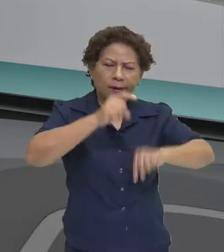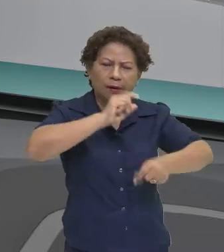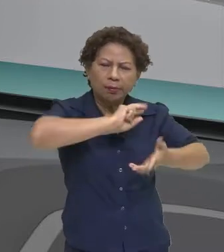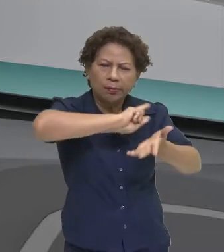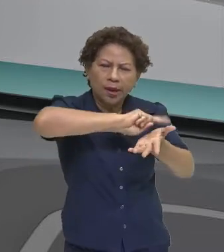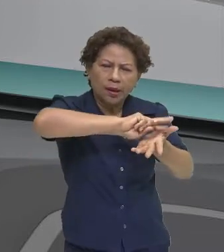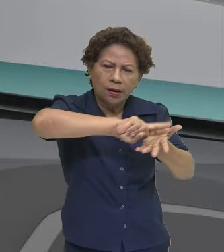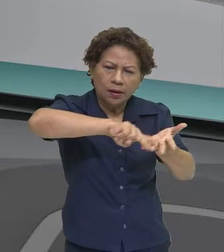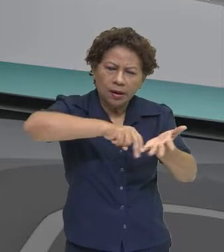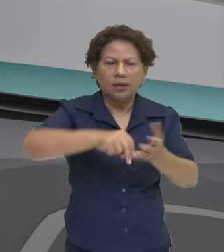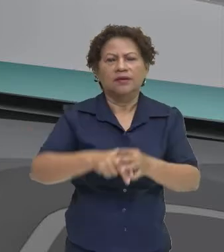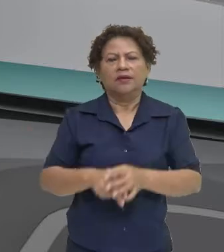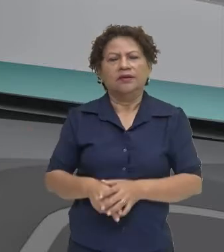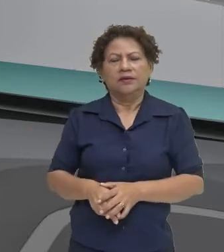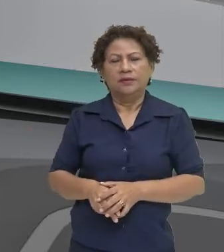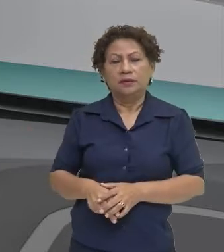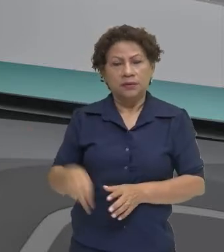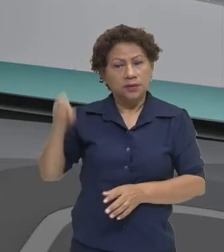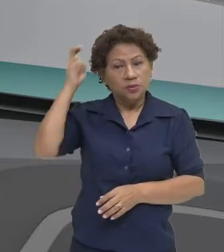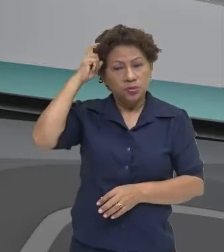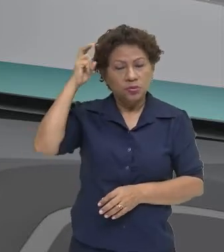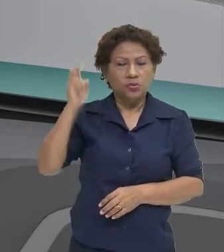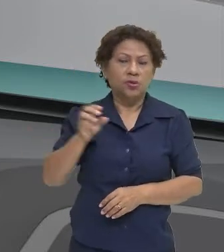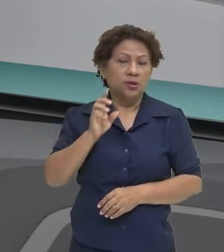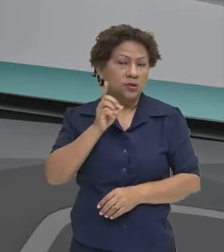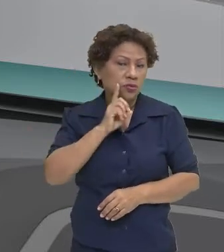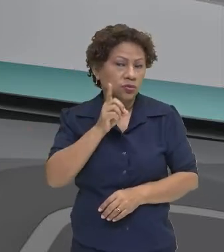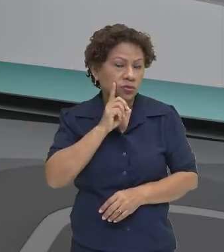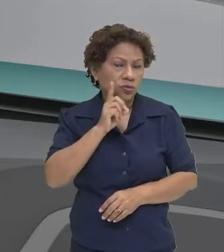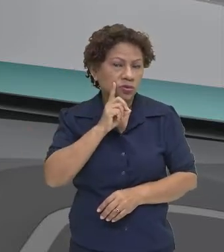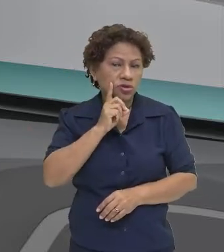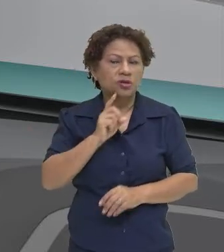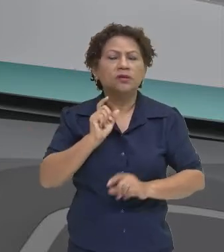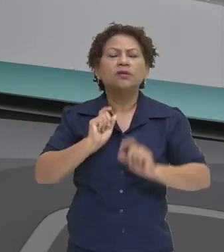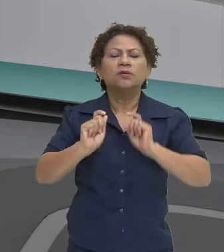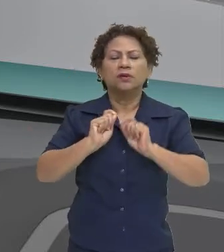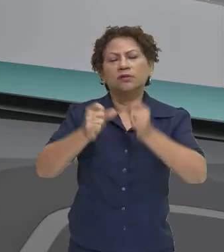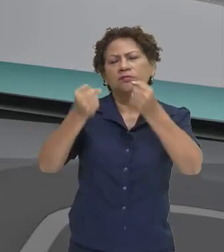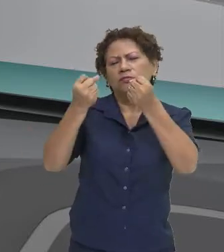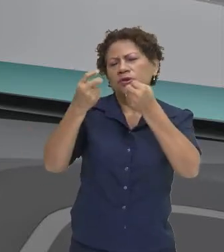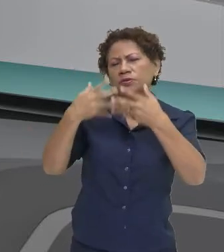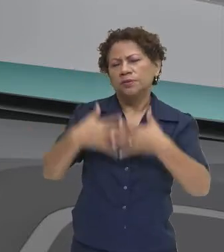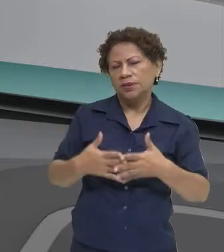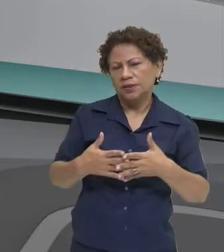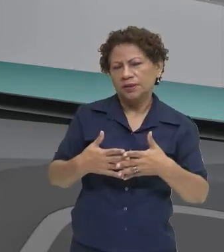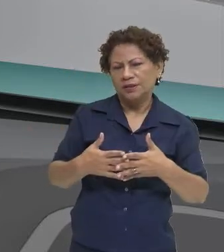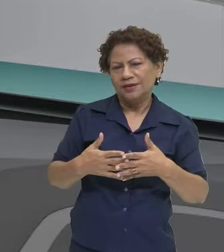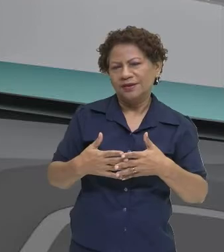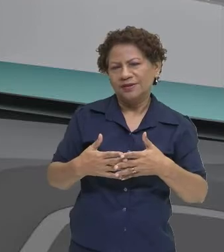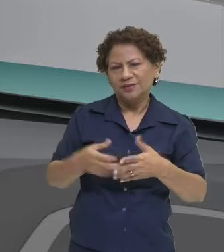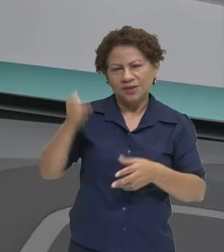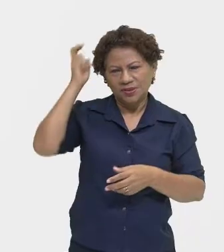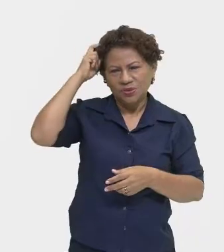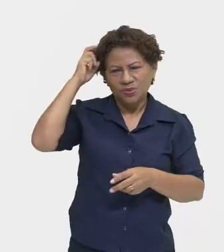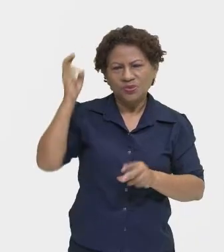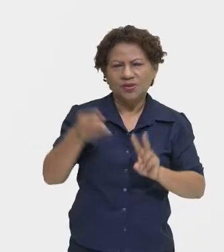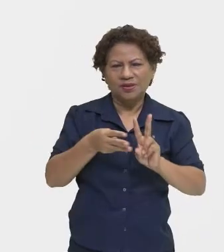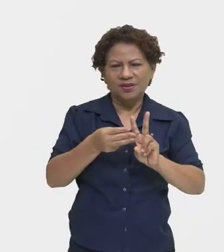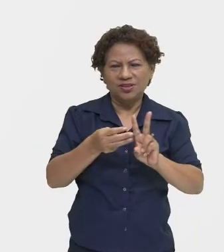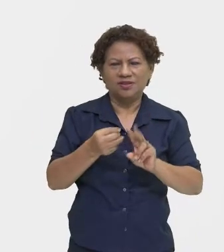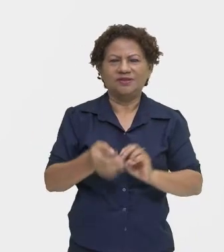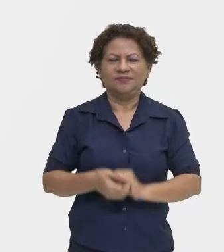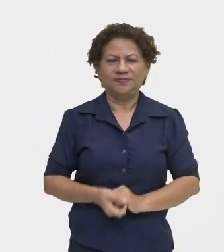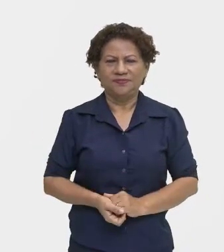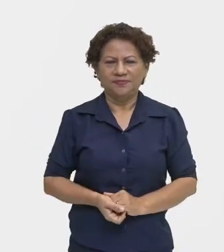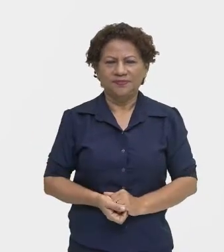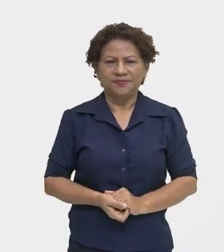cultura está no nosso dia a dia. E aí, o que é que nós temos que falar sobre essa cultura indígena? Vamos ver?